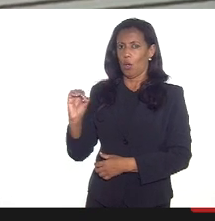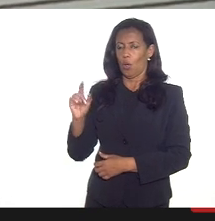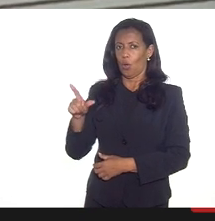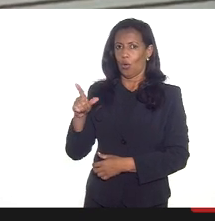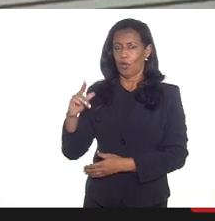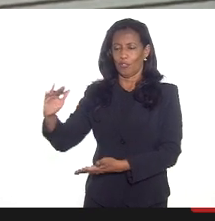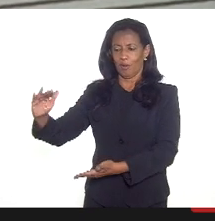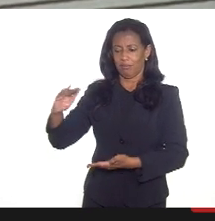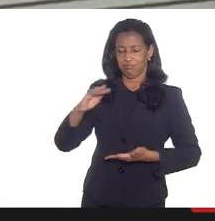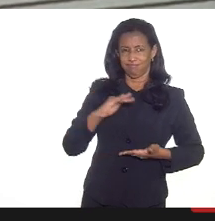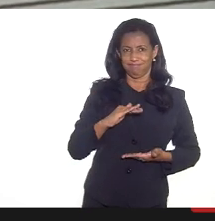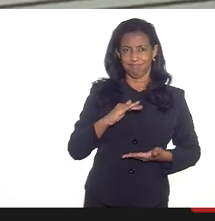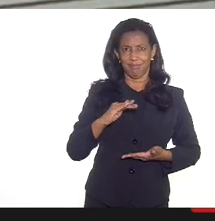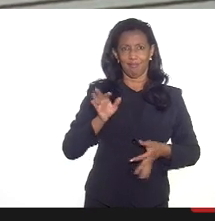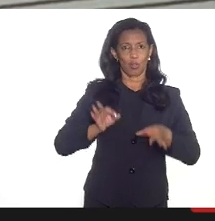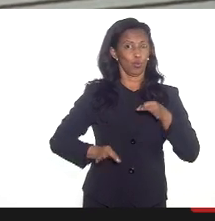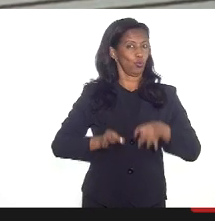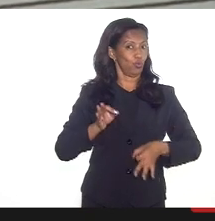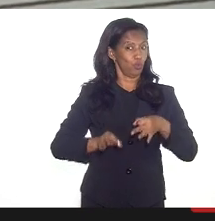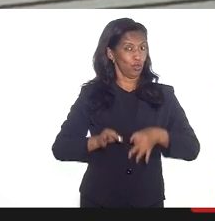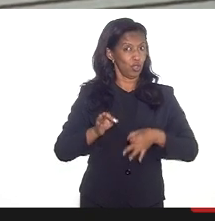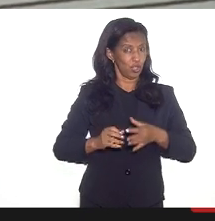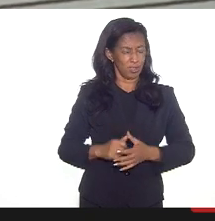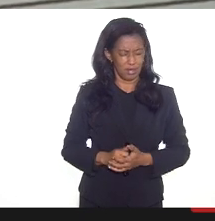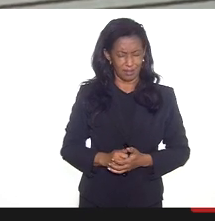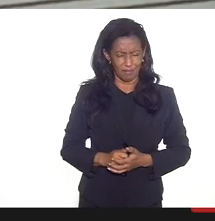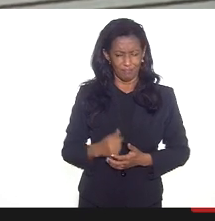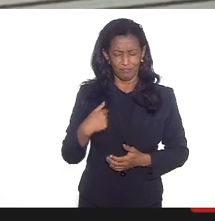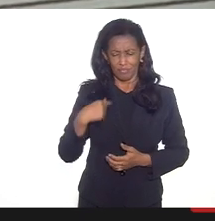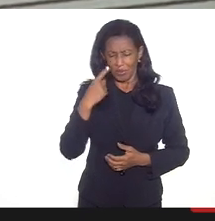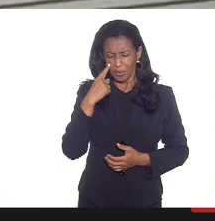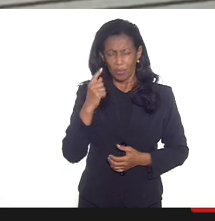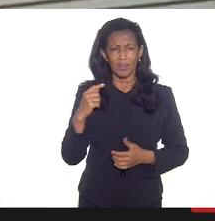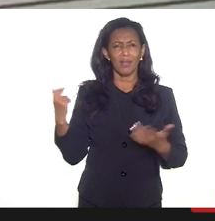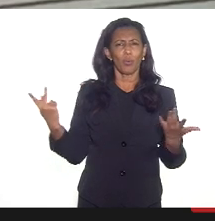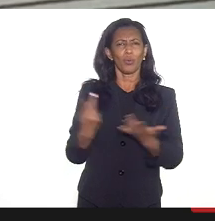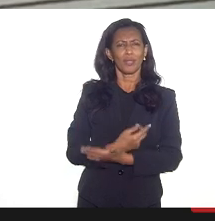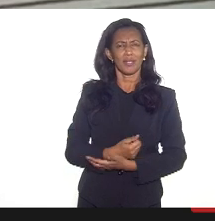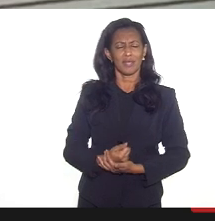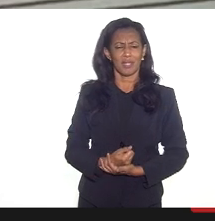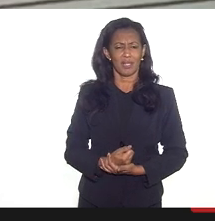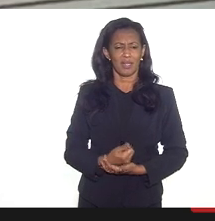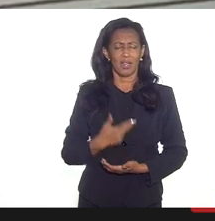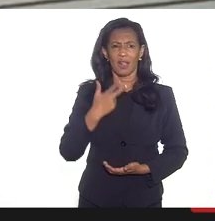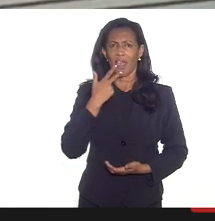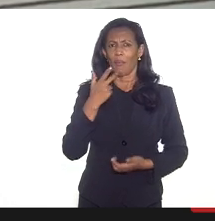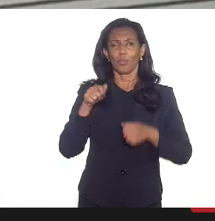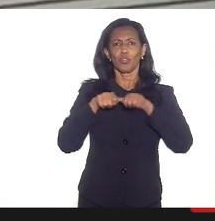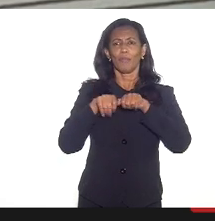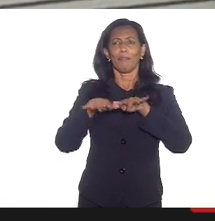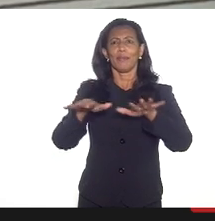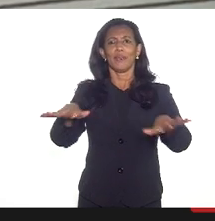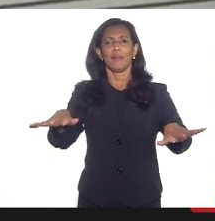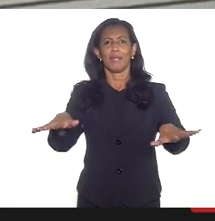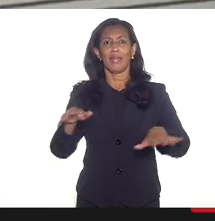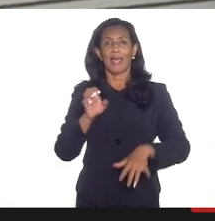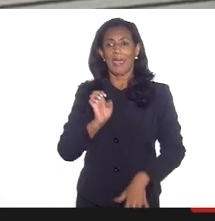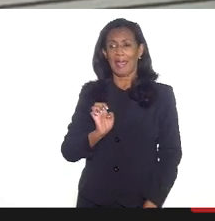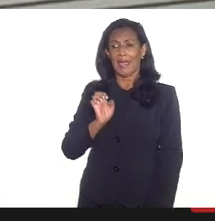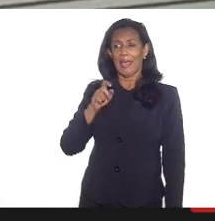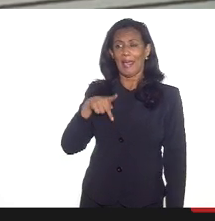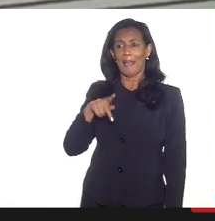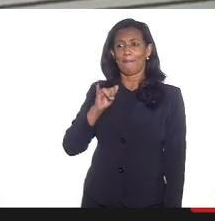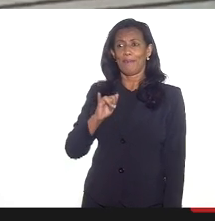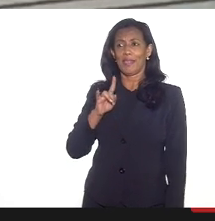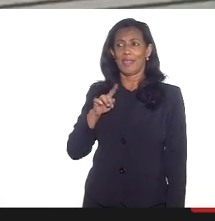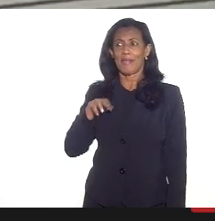vir para a justiça. E eu passei, eu falei, o que está vendo? Está vendo aqui uma... Na época eu não falava pandemia, pensei numa epidemia